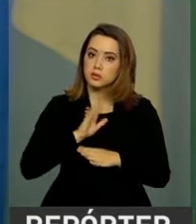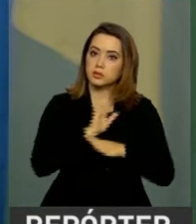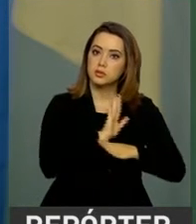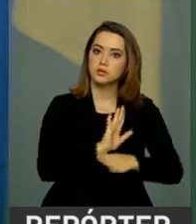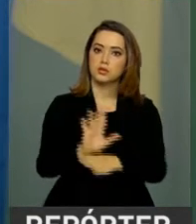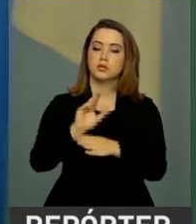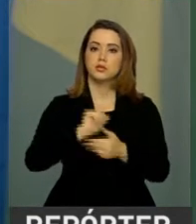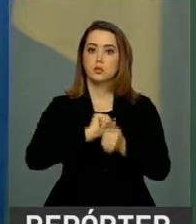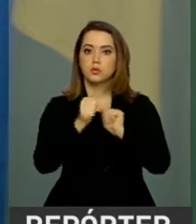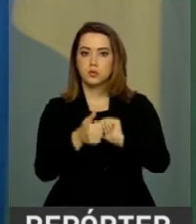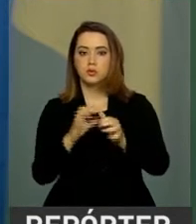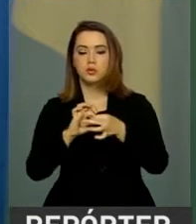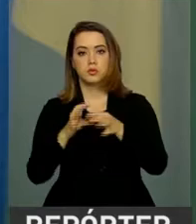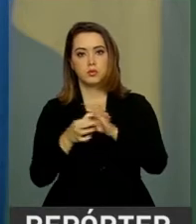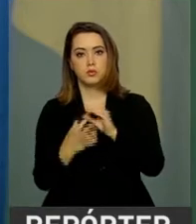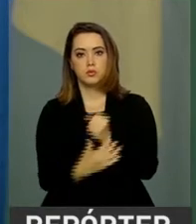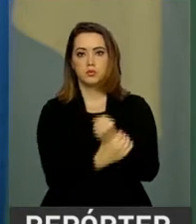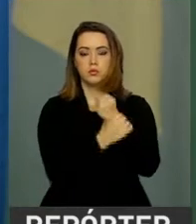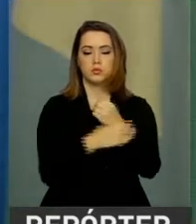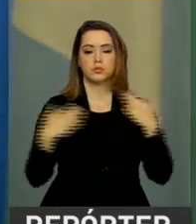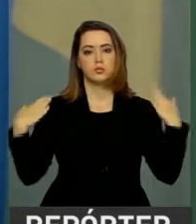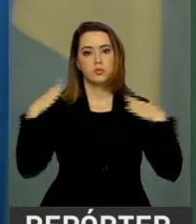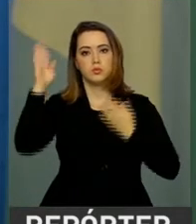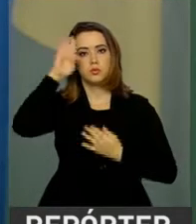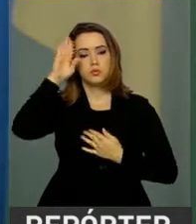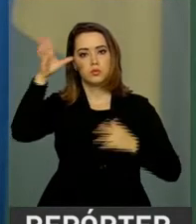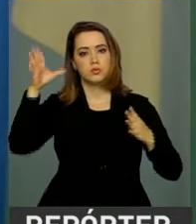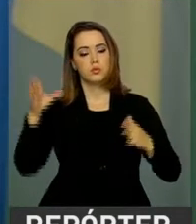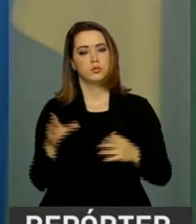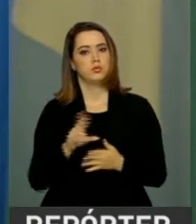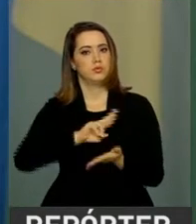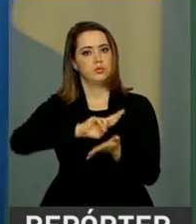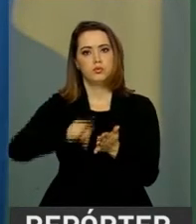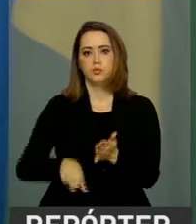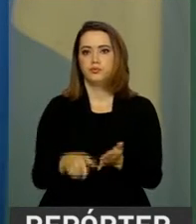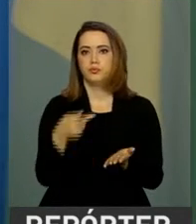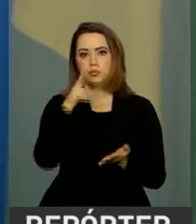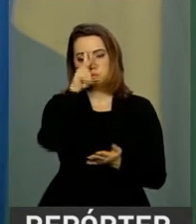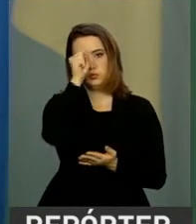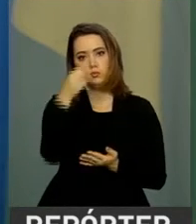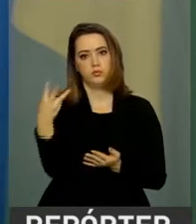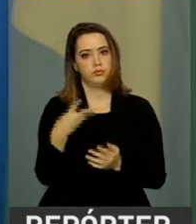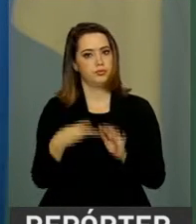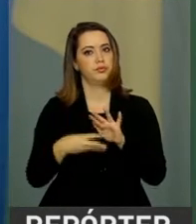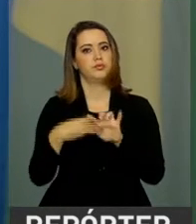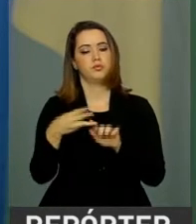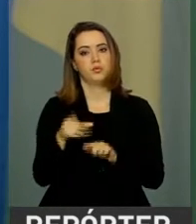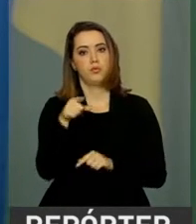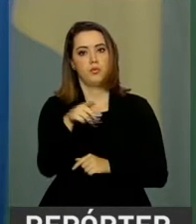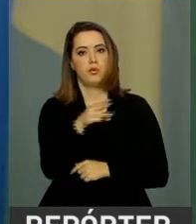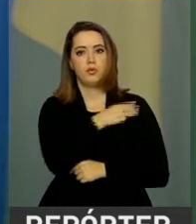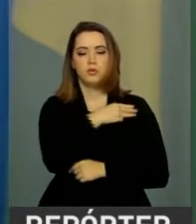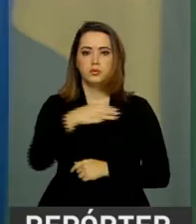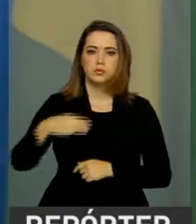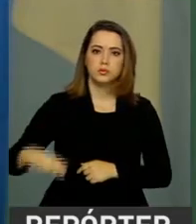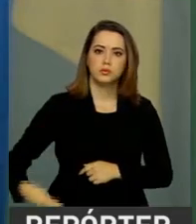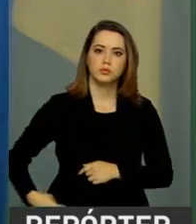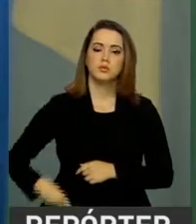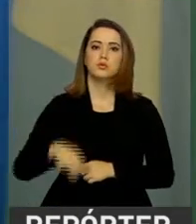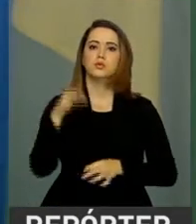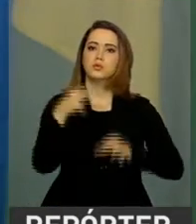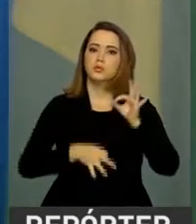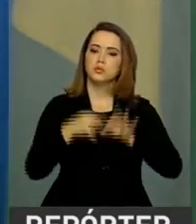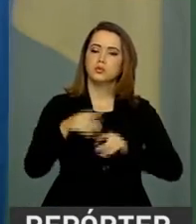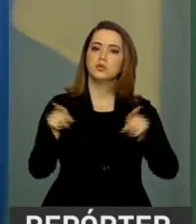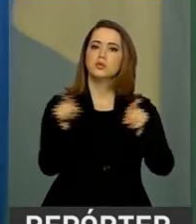das competições e das atividades à sua volta. O ministro Alexandre de Moraes, que o diga, colocando também a